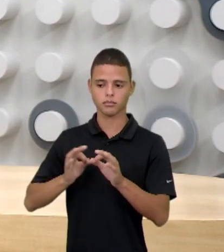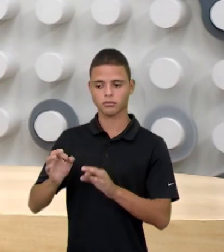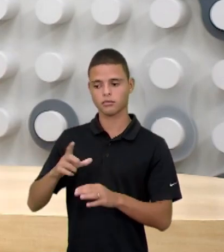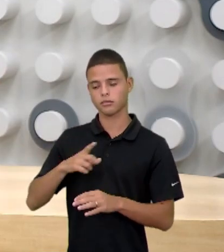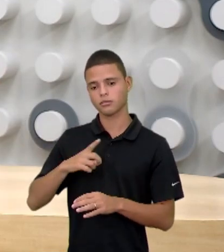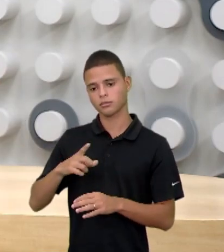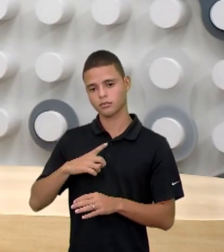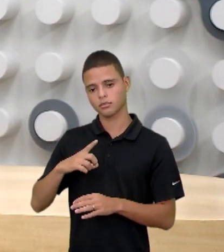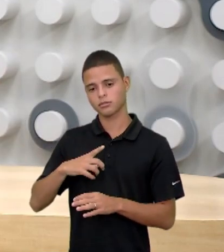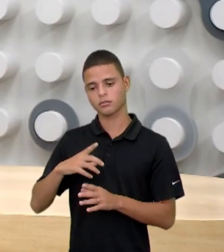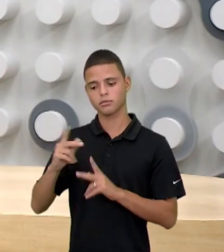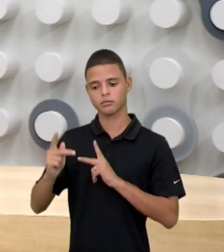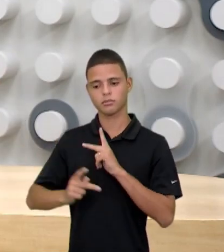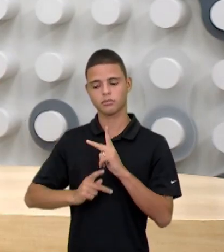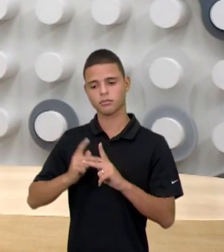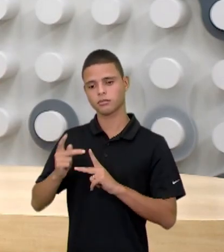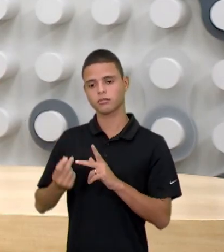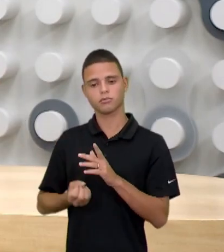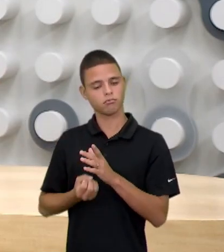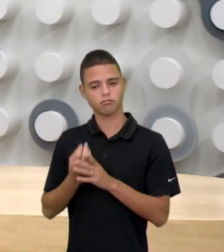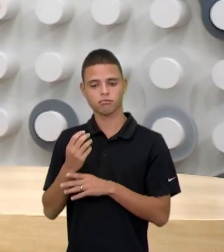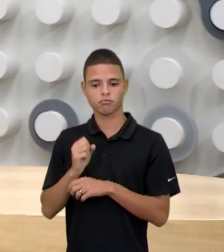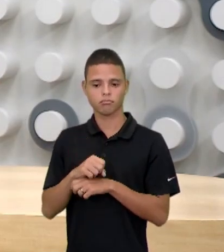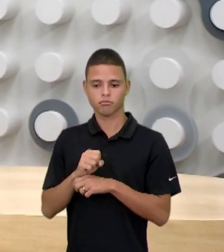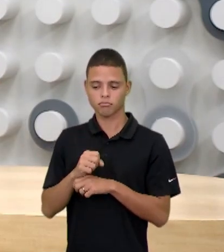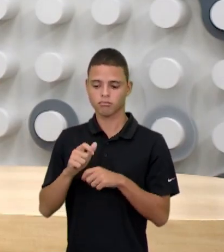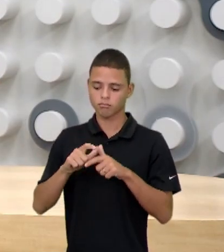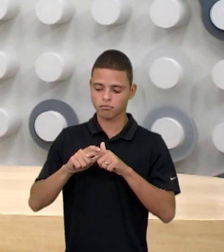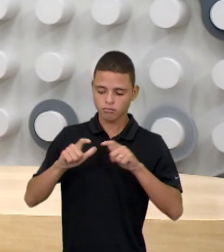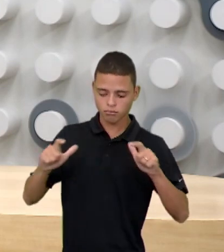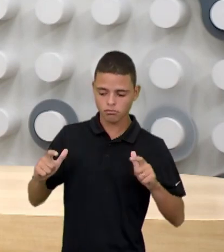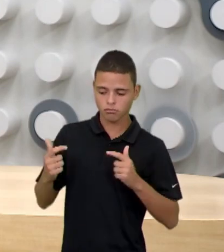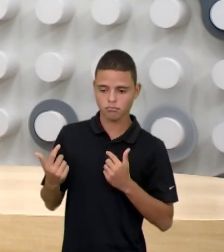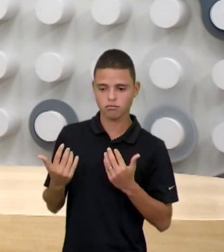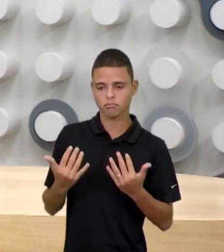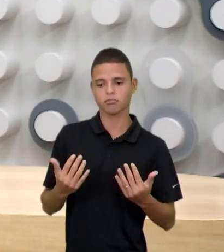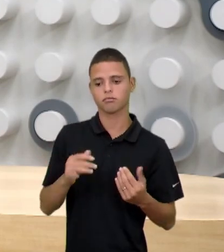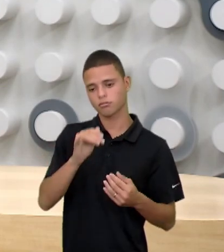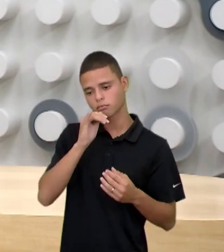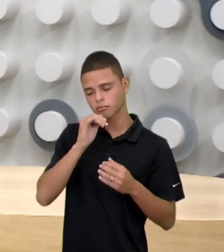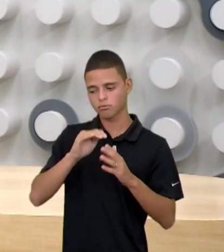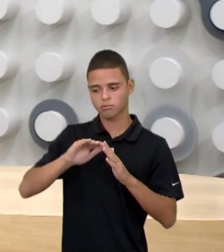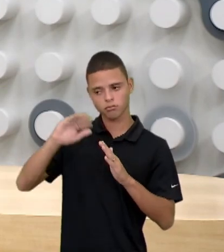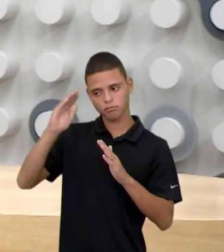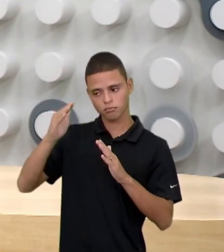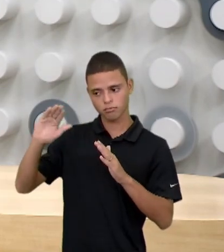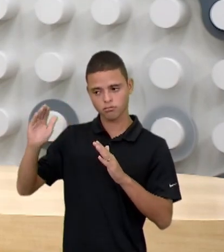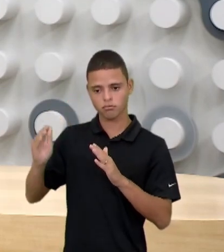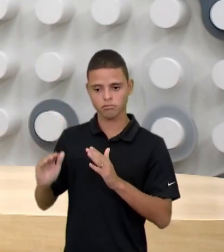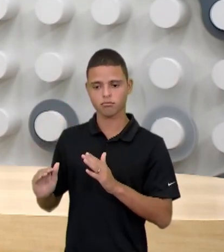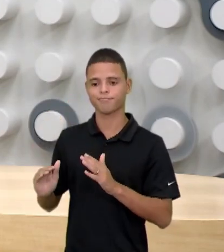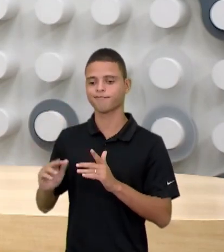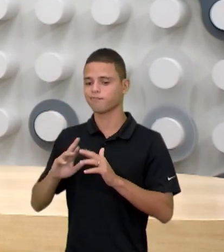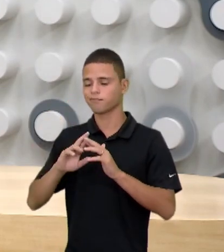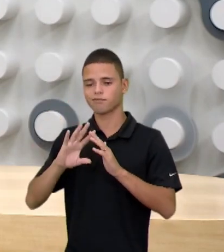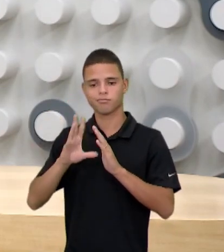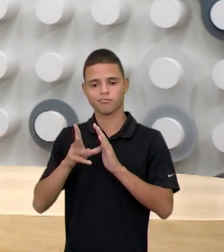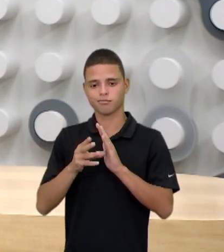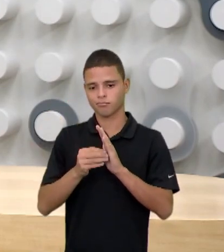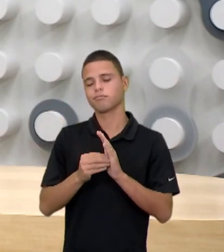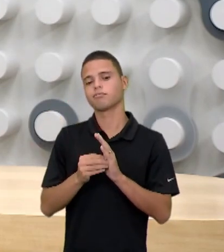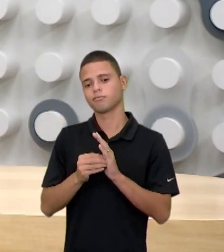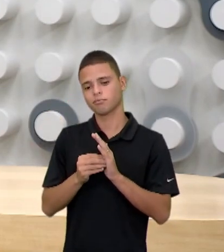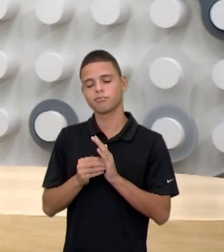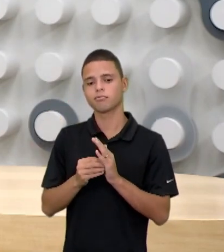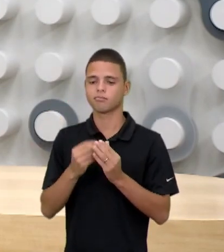nosso planeta, né, transformando logicamente o relevo, né, com o vulcanismo, com o tectonismo. Então tudo isso aí foi